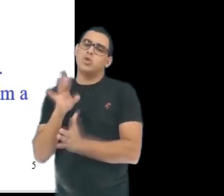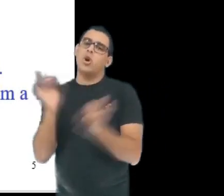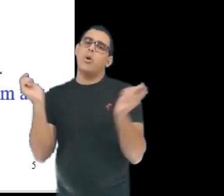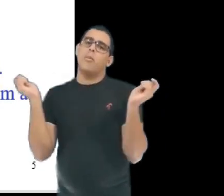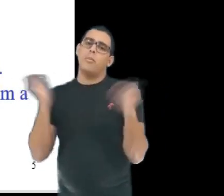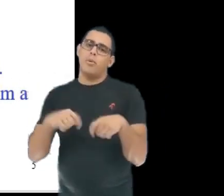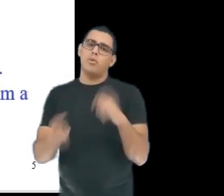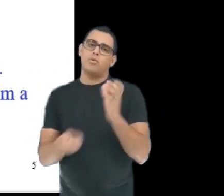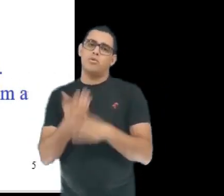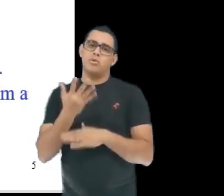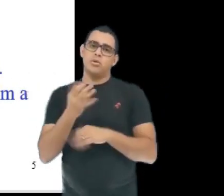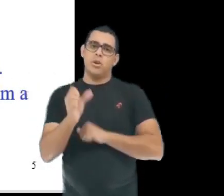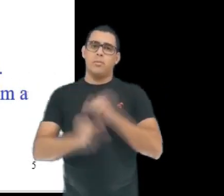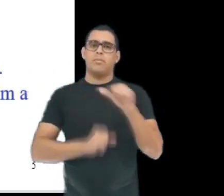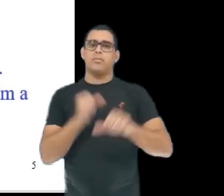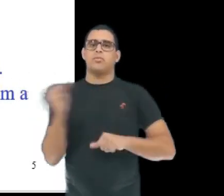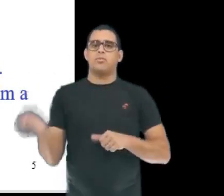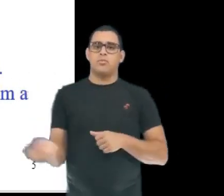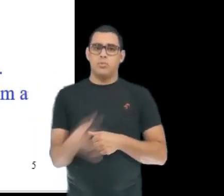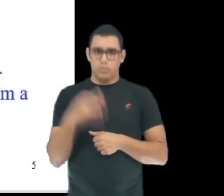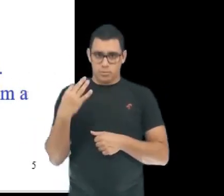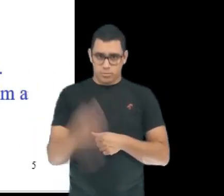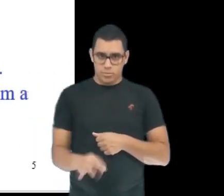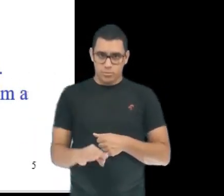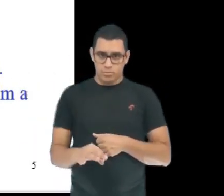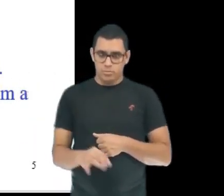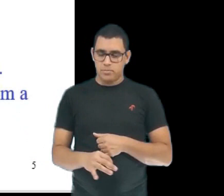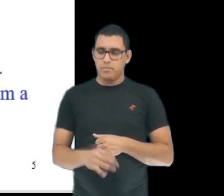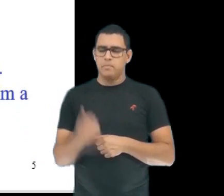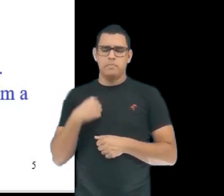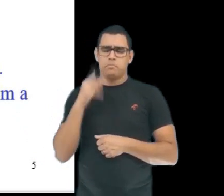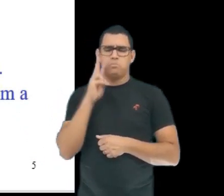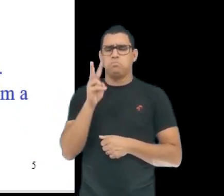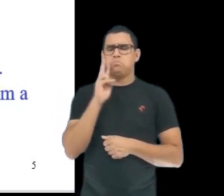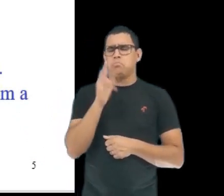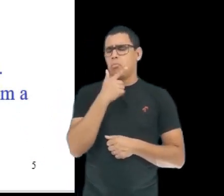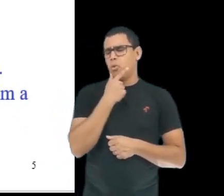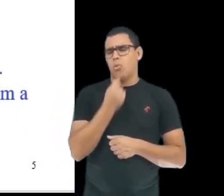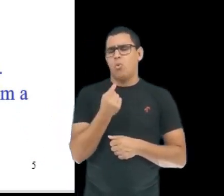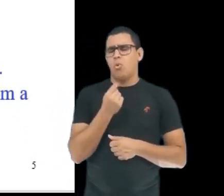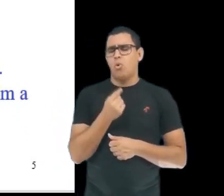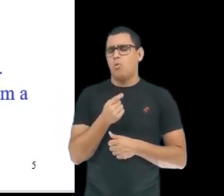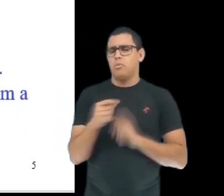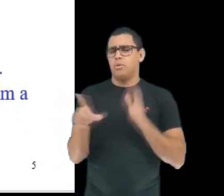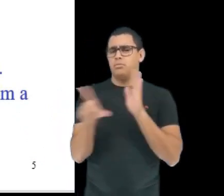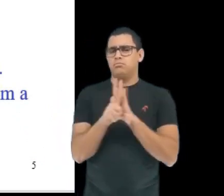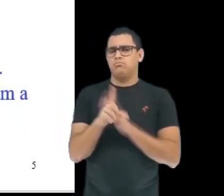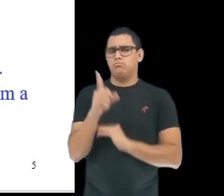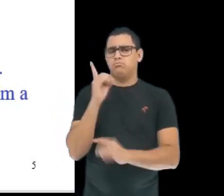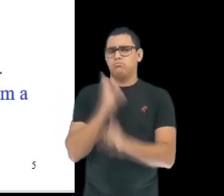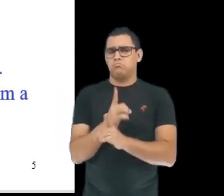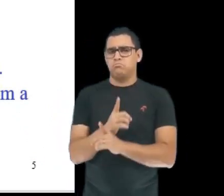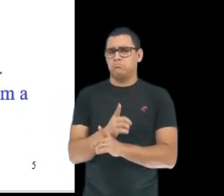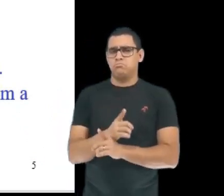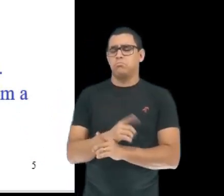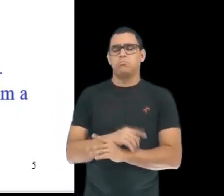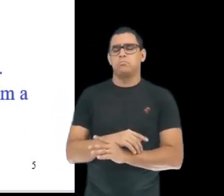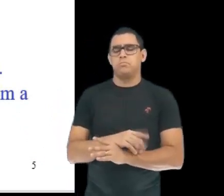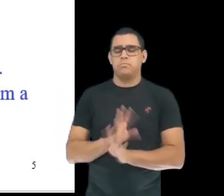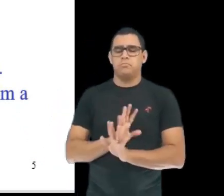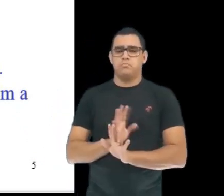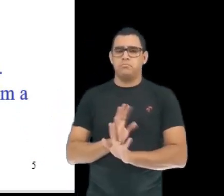né? Nada se cria, nada se perde, tudo se transforma. E eu não lembro bem quem foi